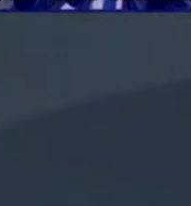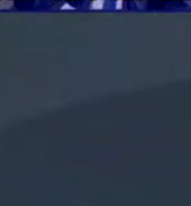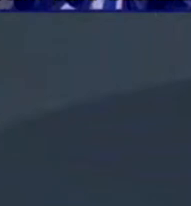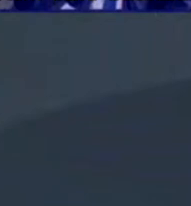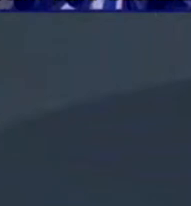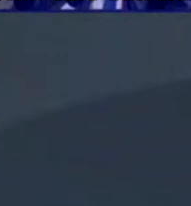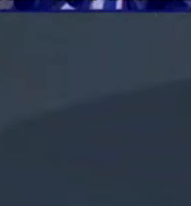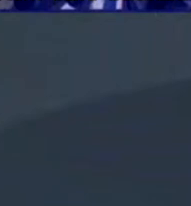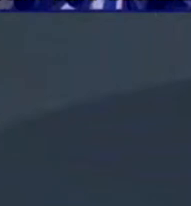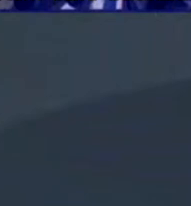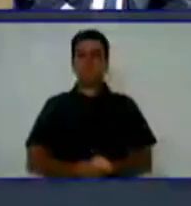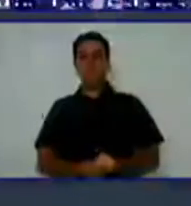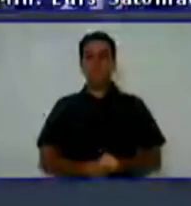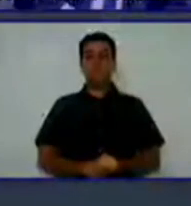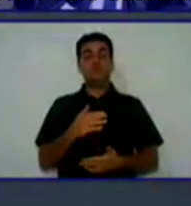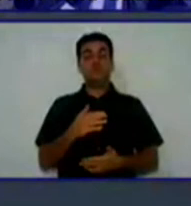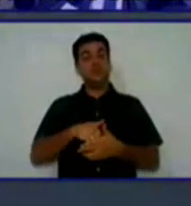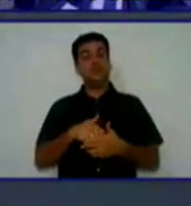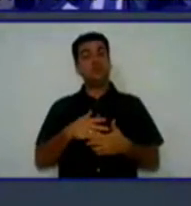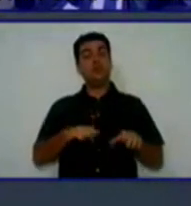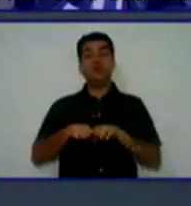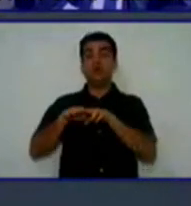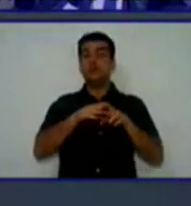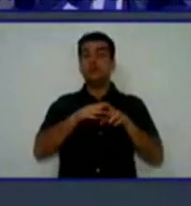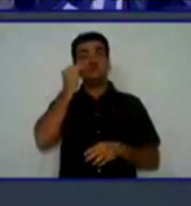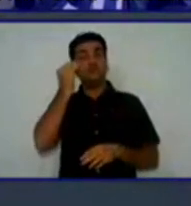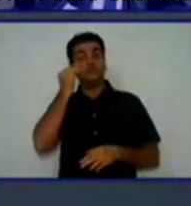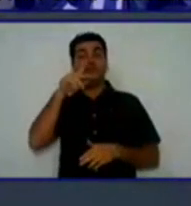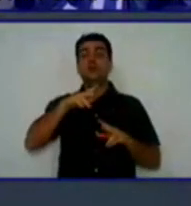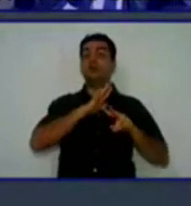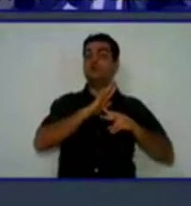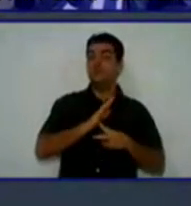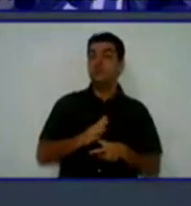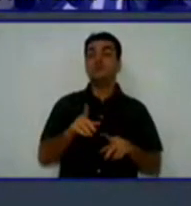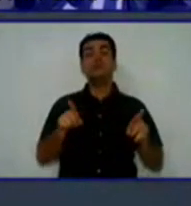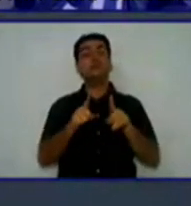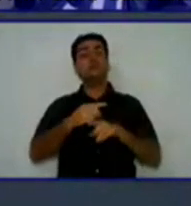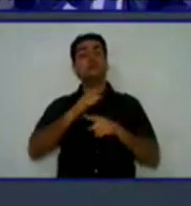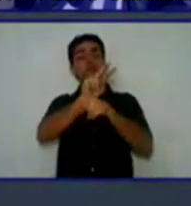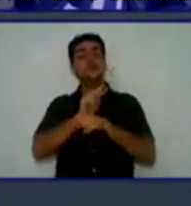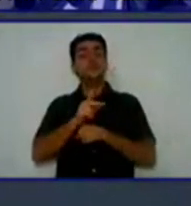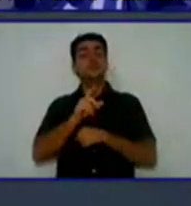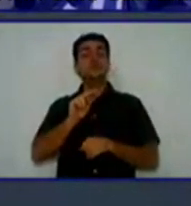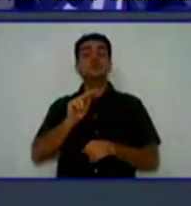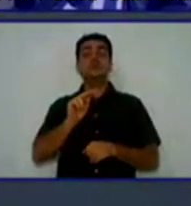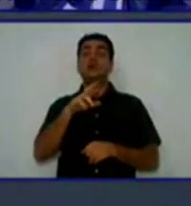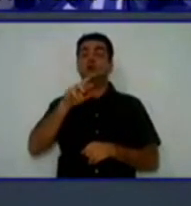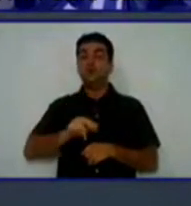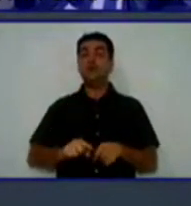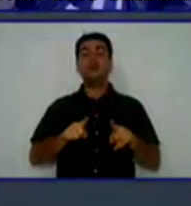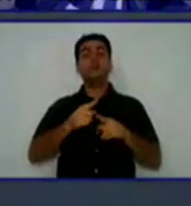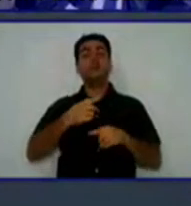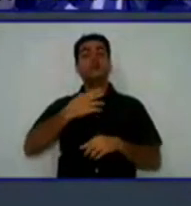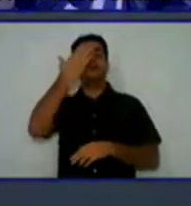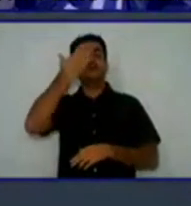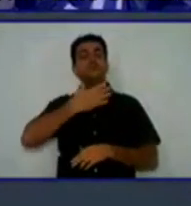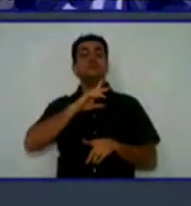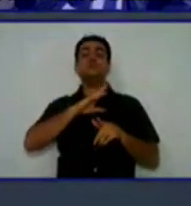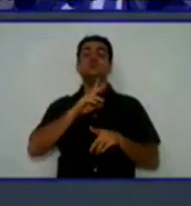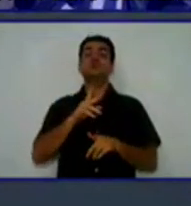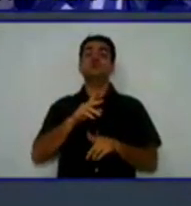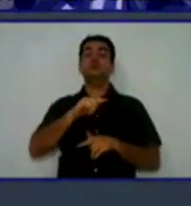do processo eleitoral, da igualdade de chances entre candidatos e da proteção da honra e da imagem dos